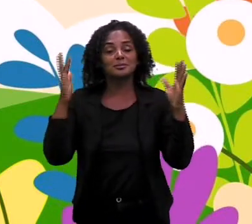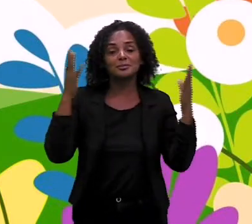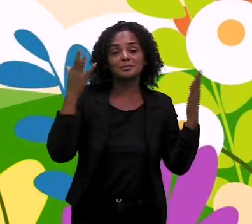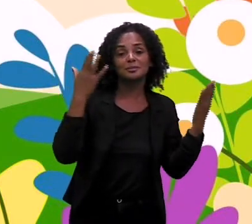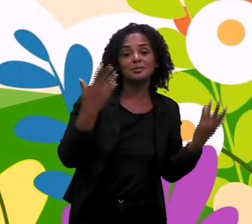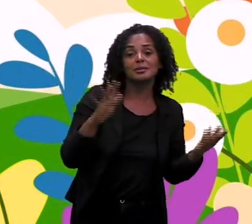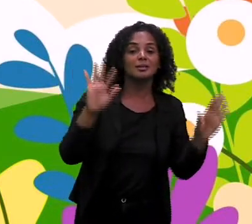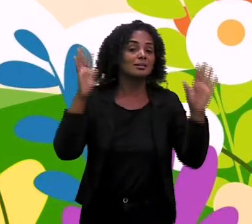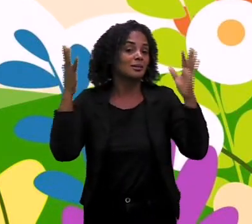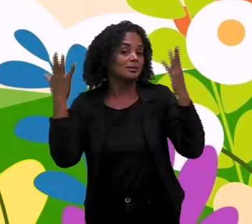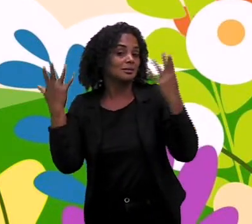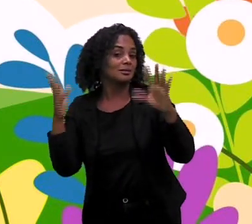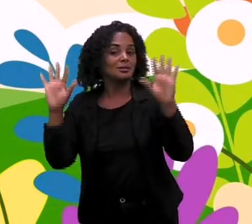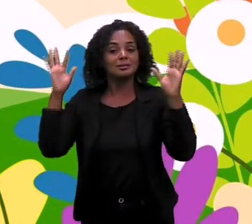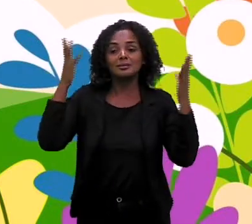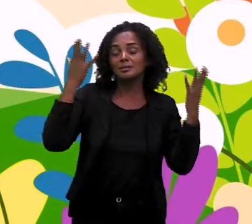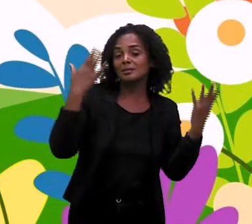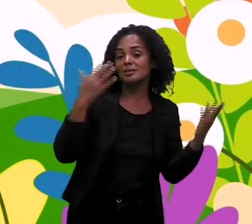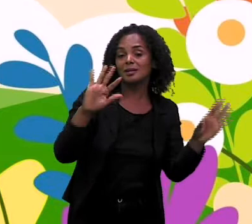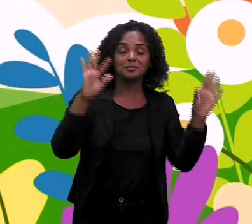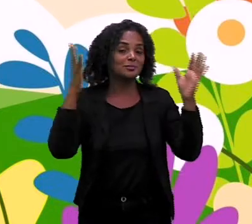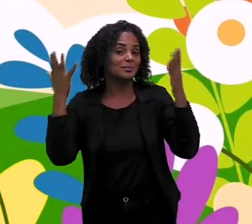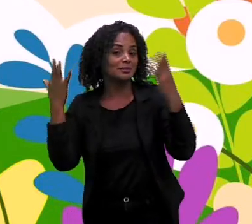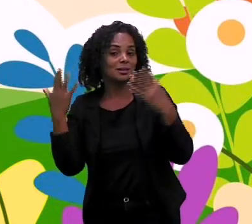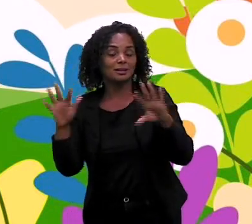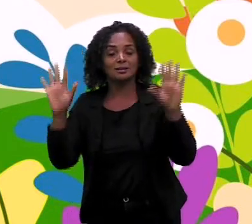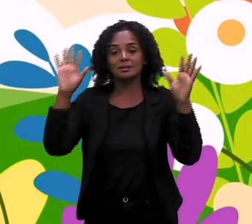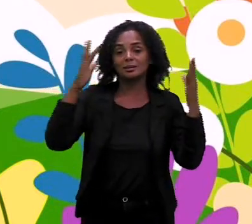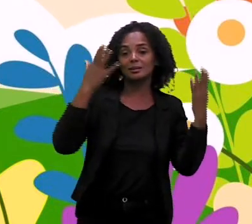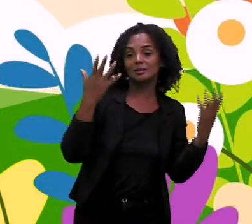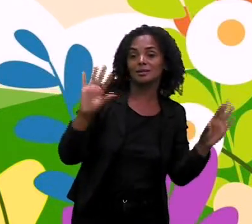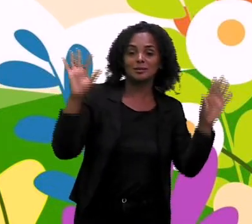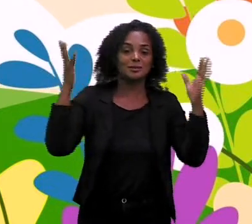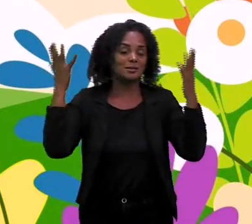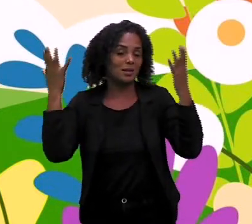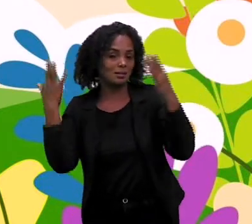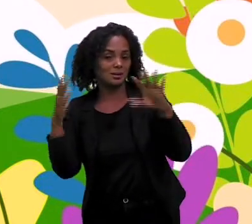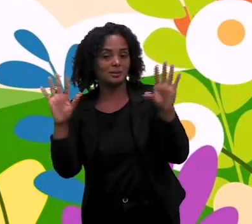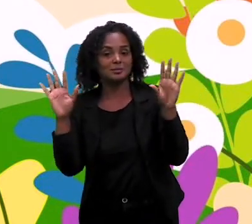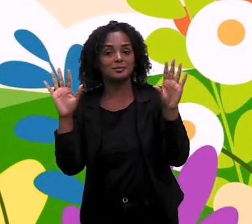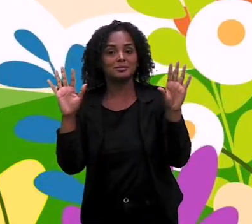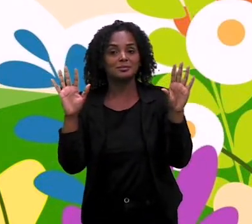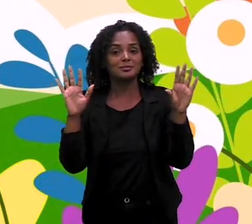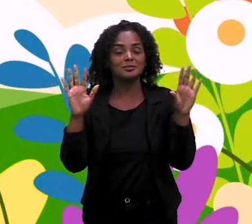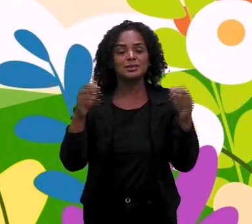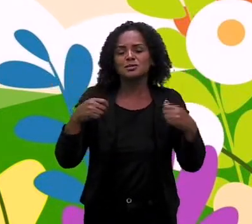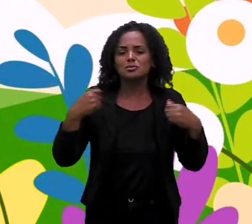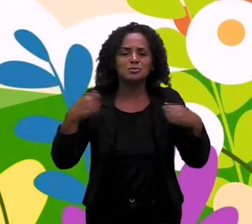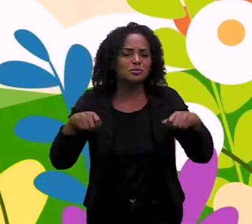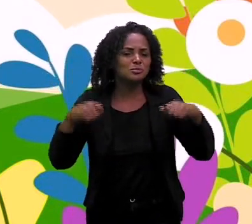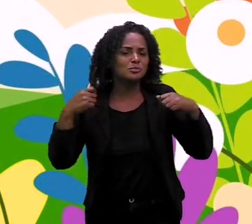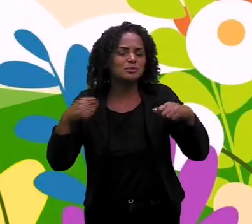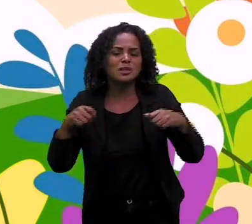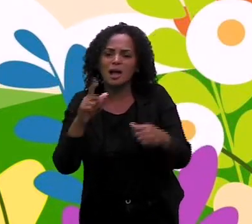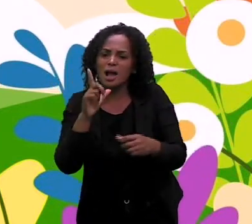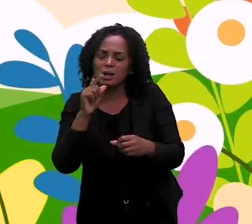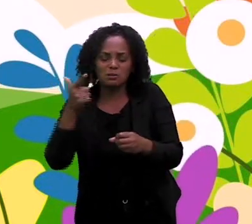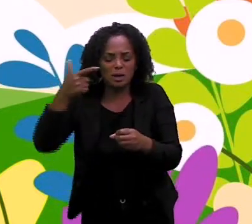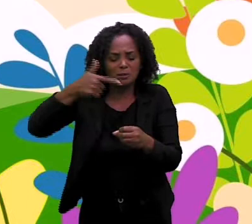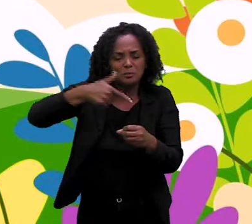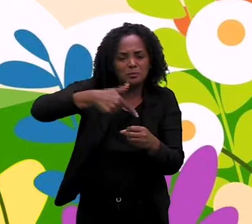la la, tra la la la la la la, tra la la la la la la, preciso de